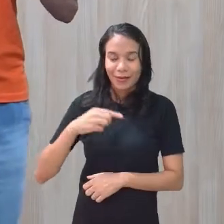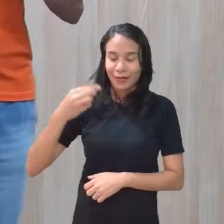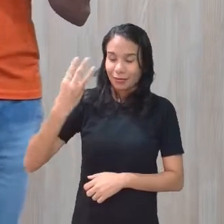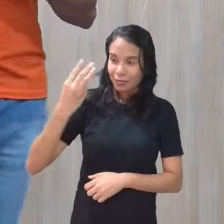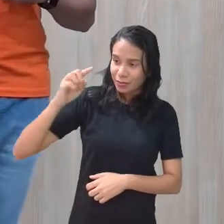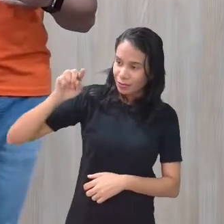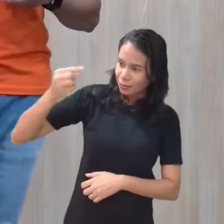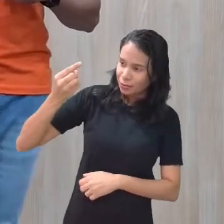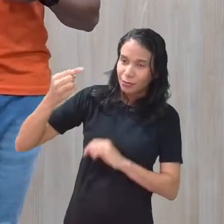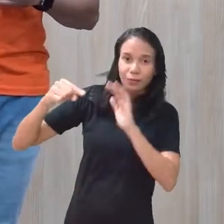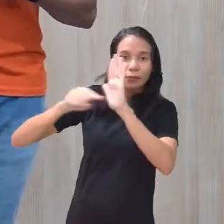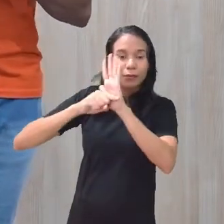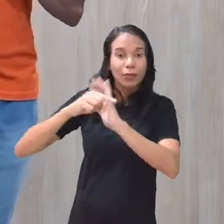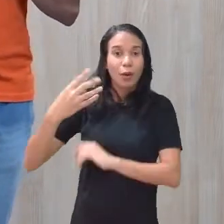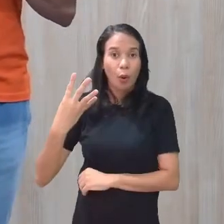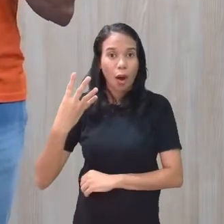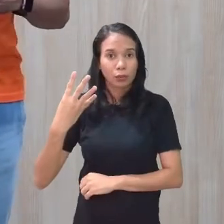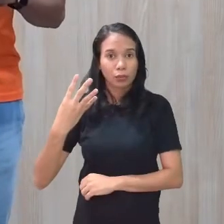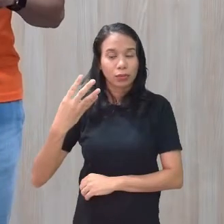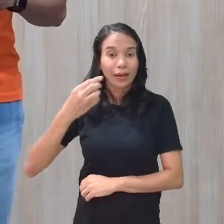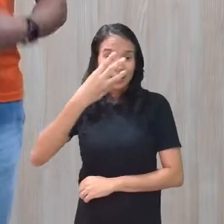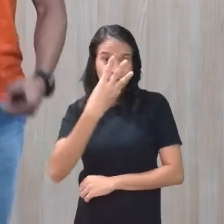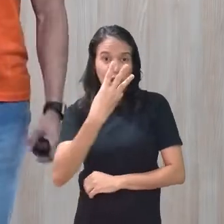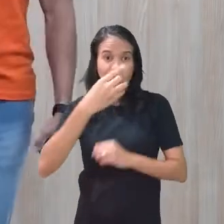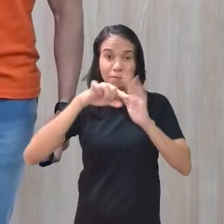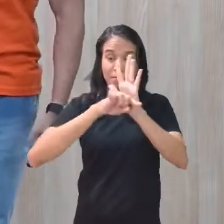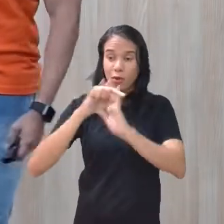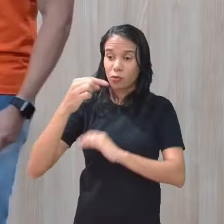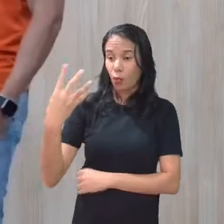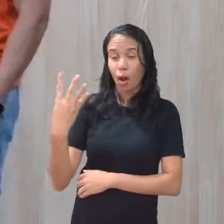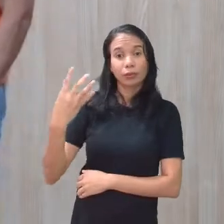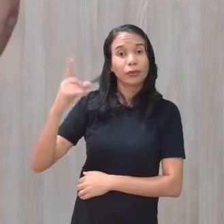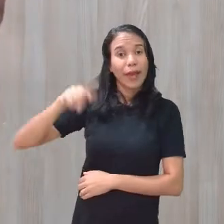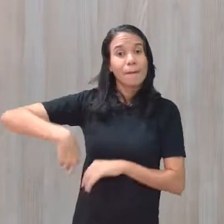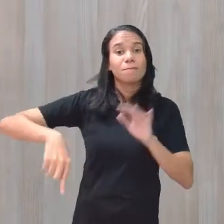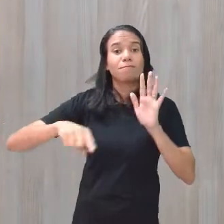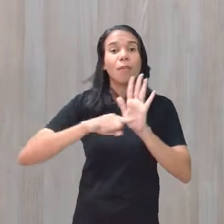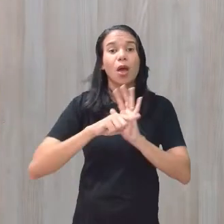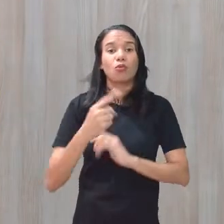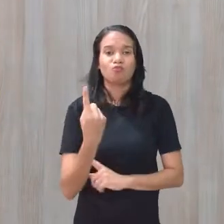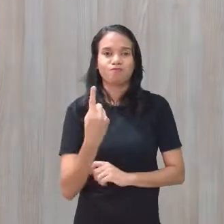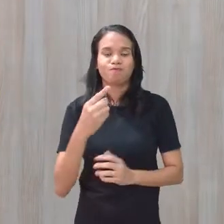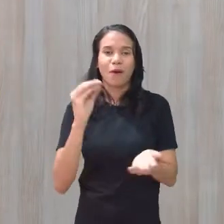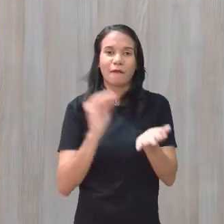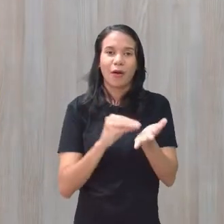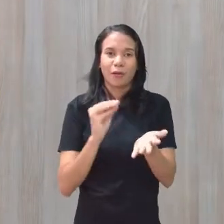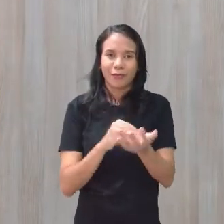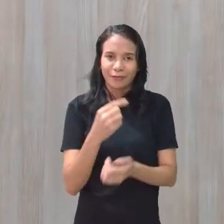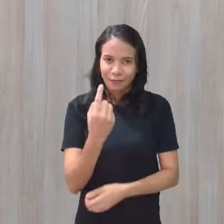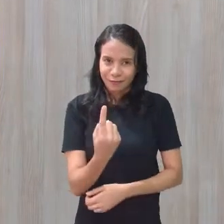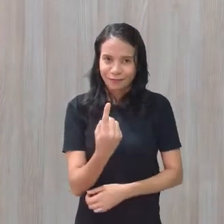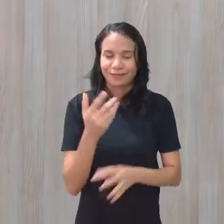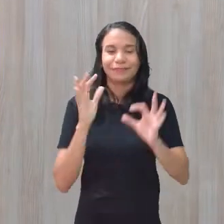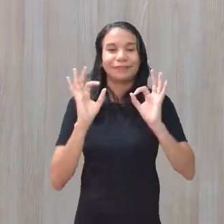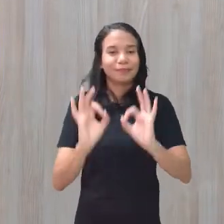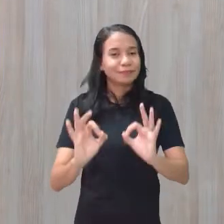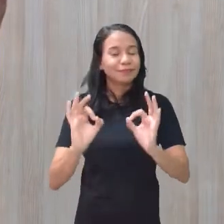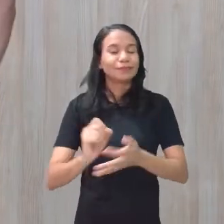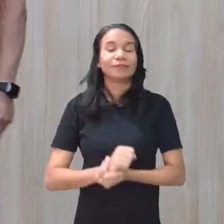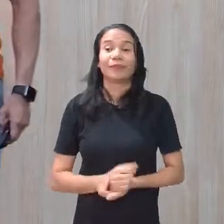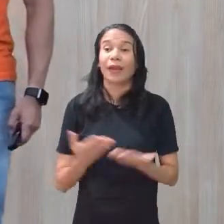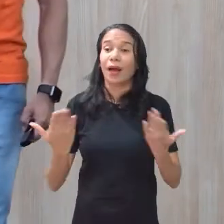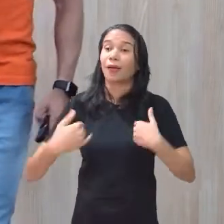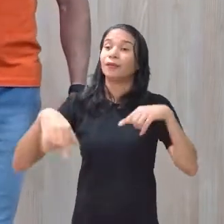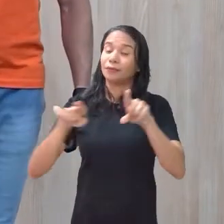um saque de R$4.000, ou seja, subtraio, eu fiquei com um saldo o quê? Negativo, certo? E